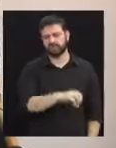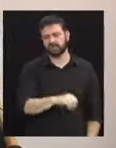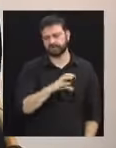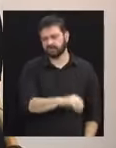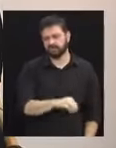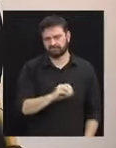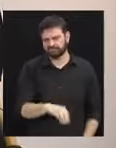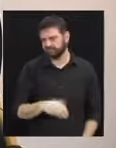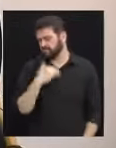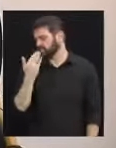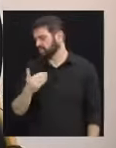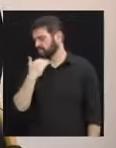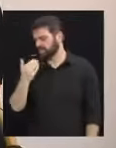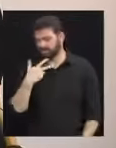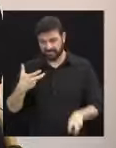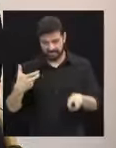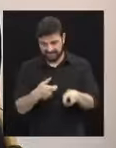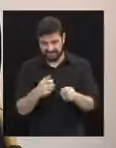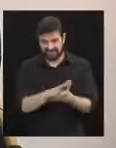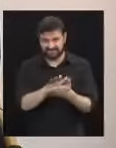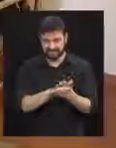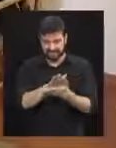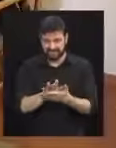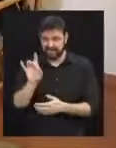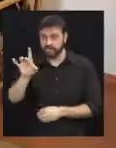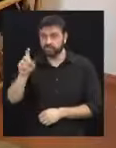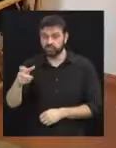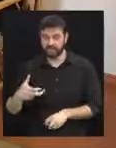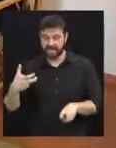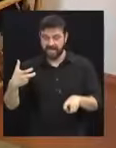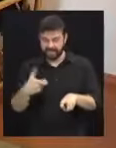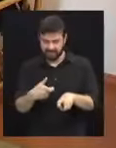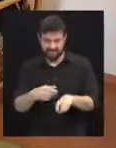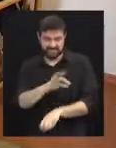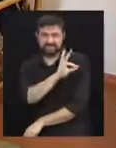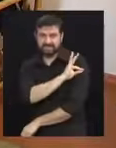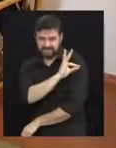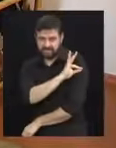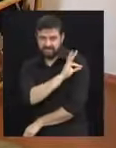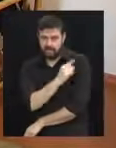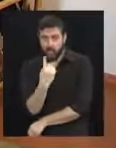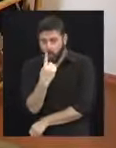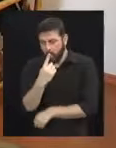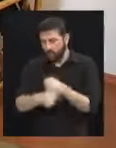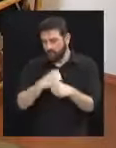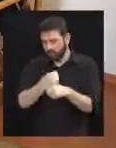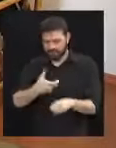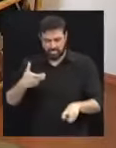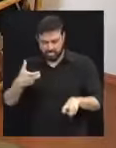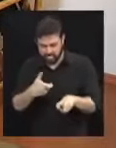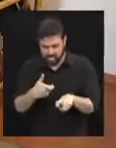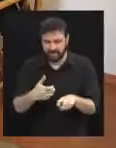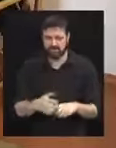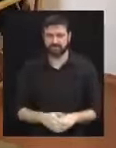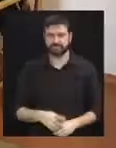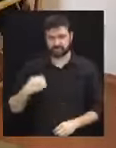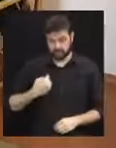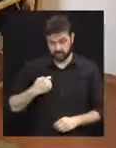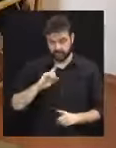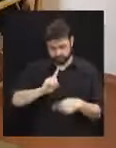errado. Não existia vacinação, a não ser a da raiva que acontece uma vez por ano. E, então, assim, a gente já